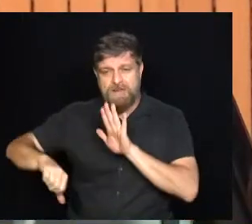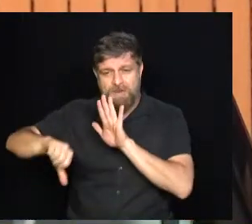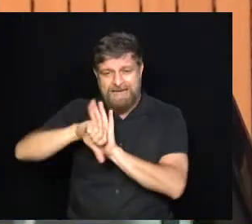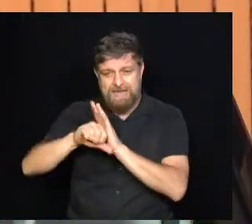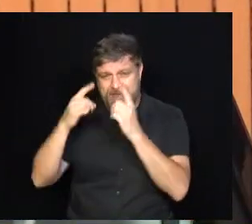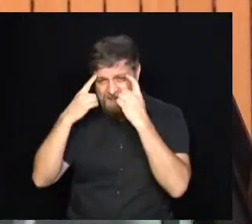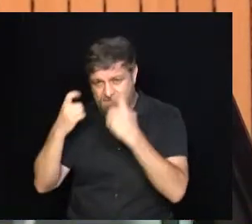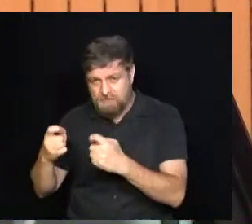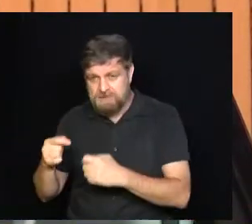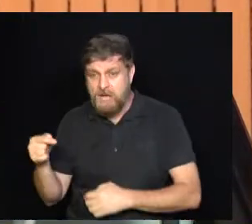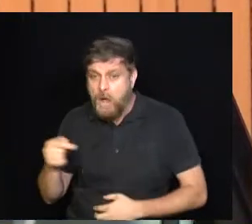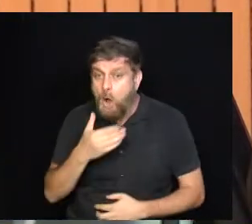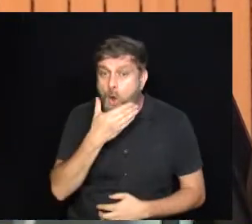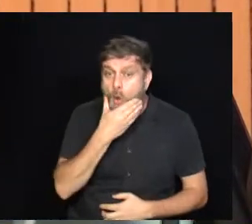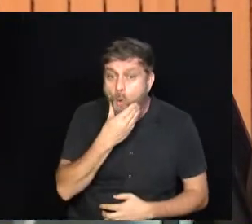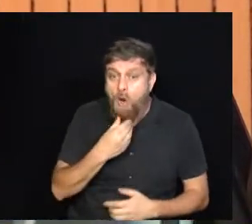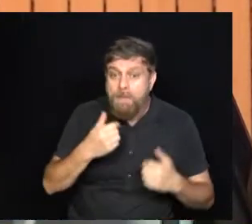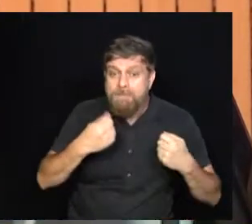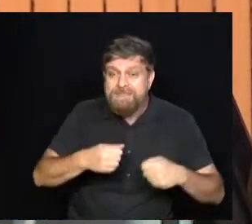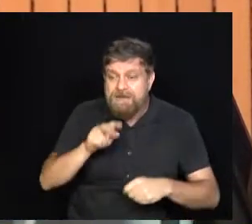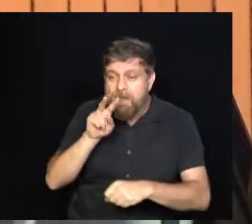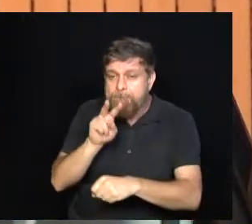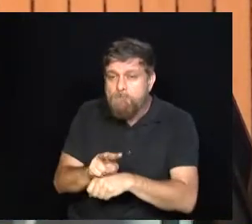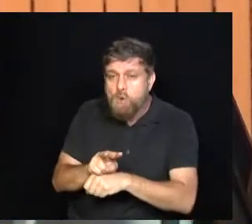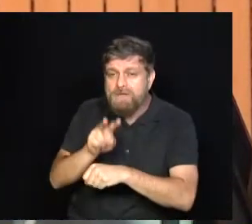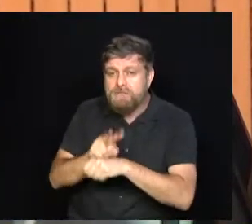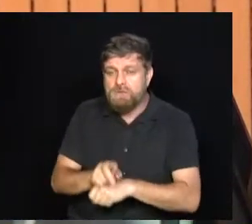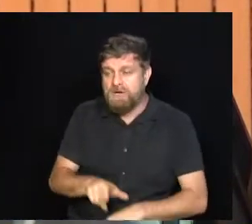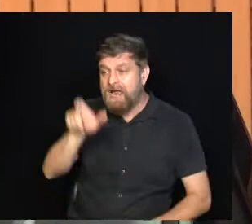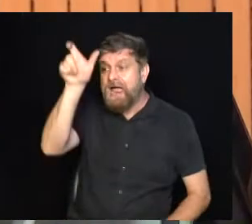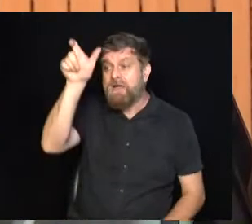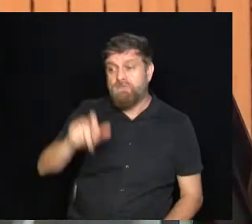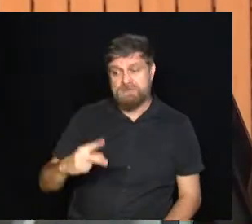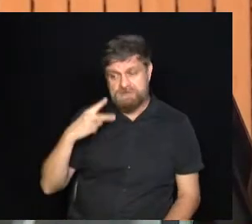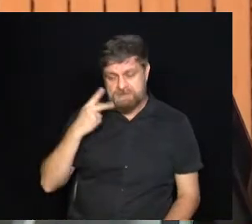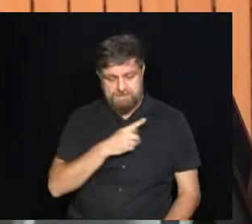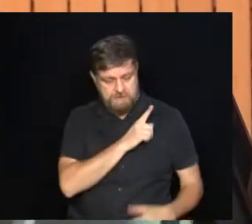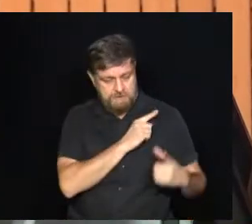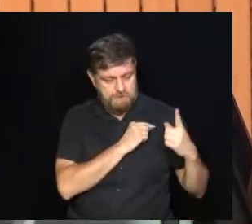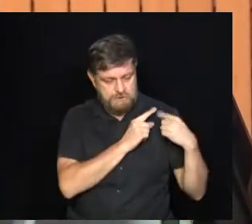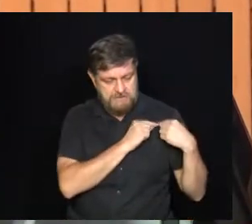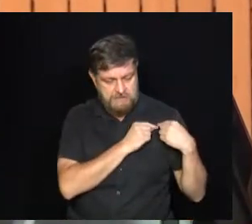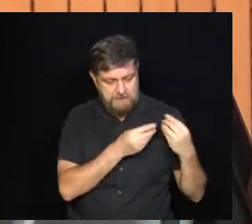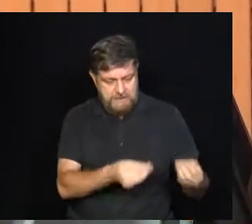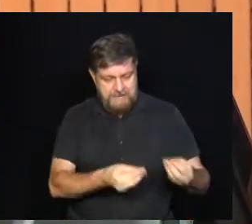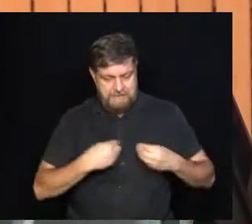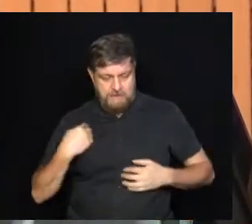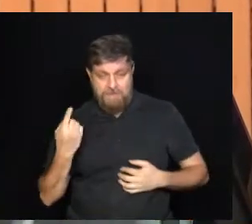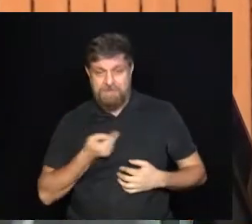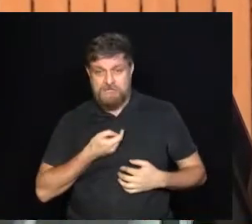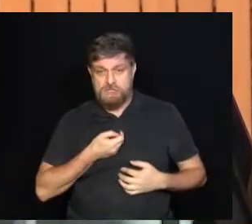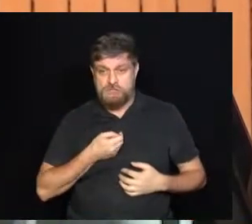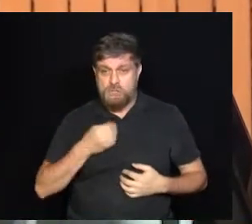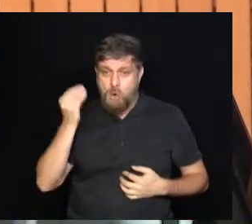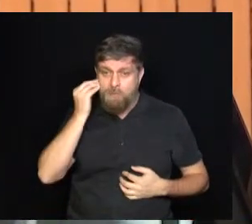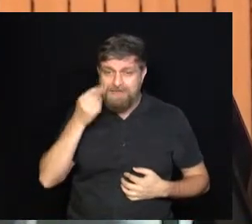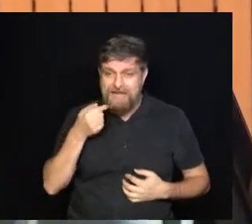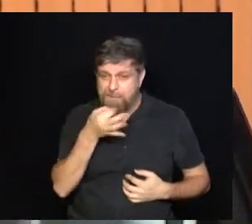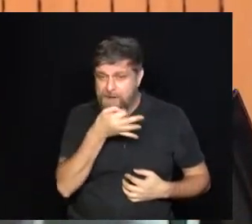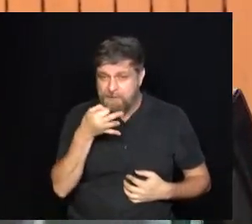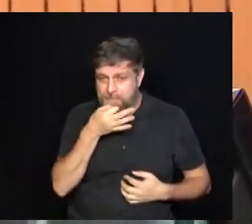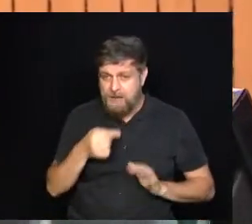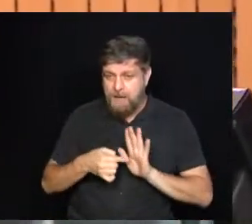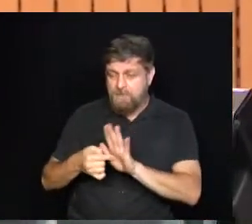não aquele que é protetor. E o senhor aqui, na frente dessa comissão, nos dando a oportunidade de falar isso, mostra o seu